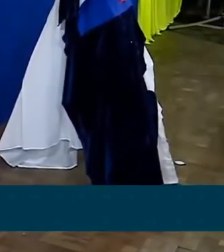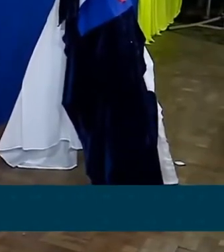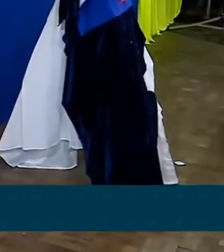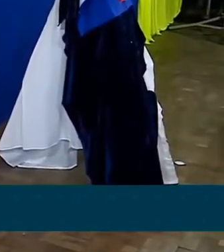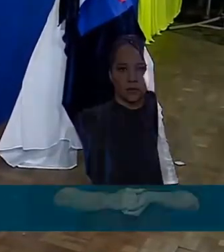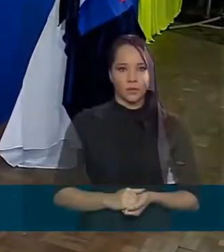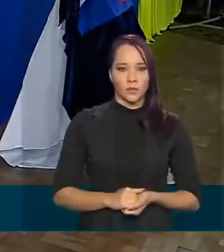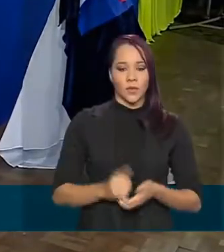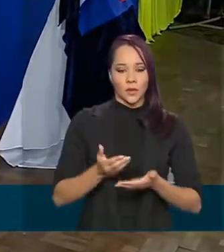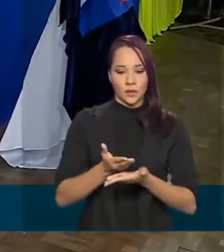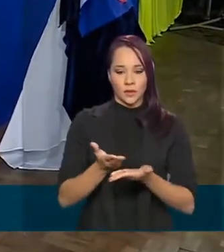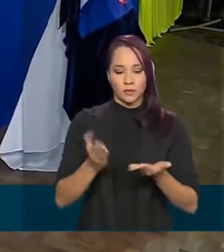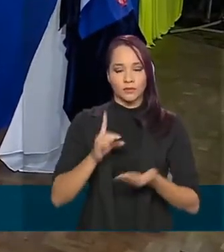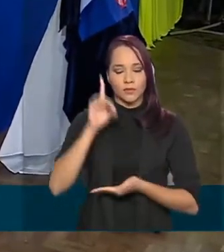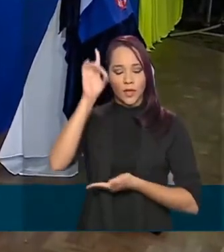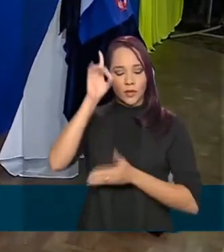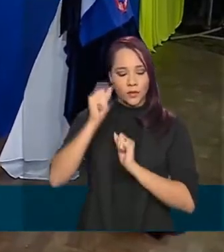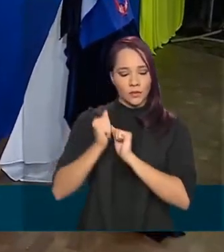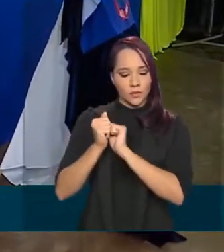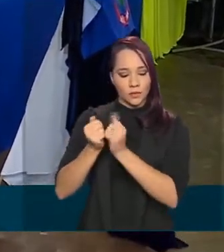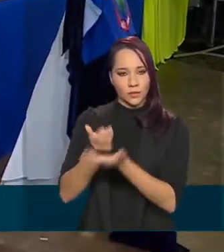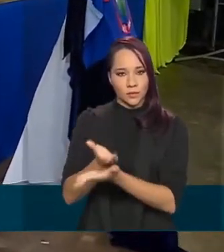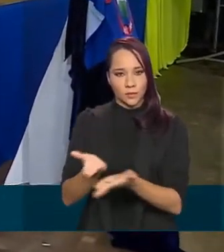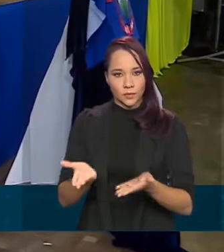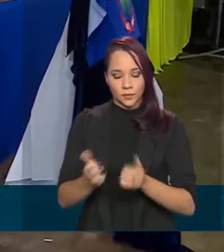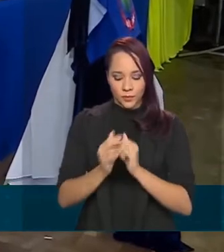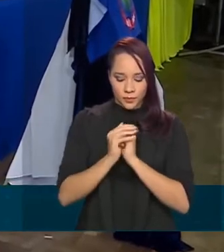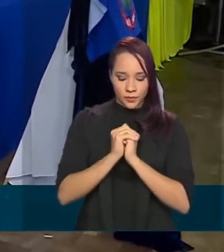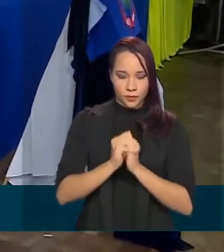O Senhor esteja convosco.